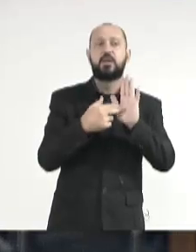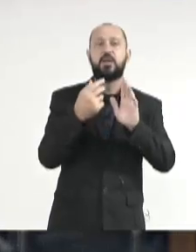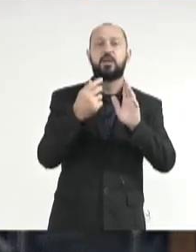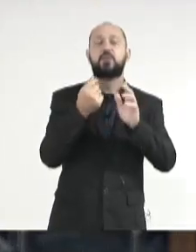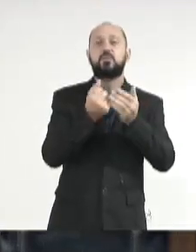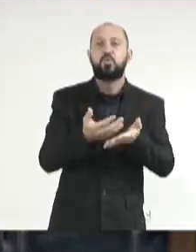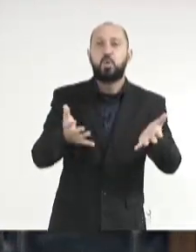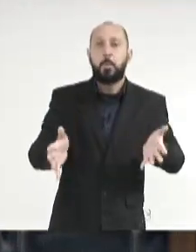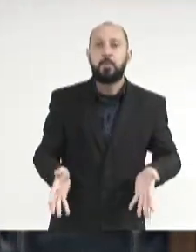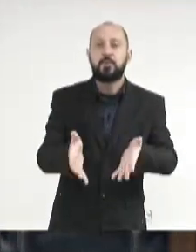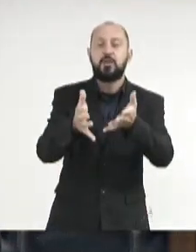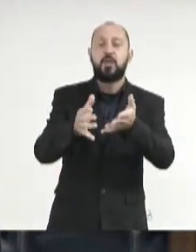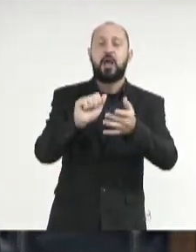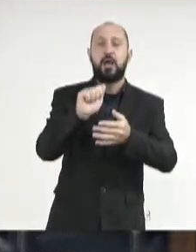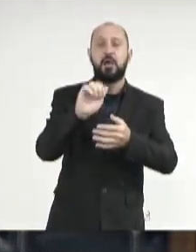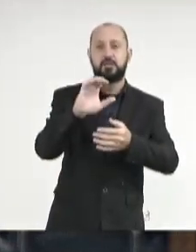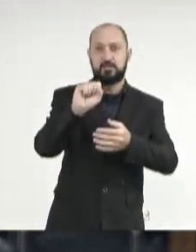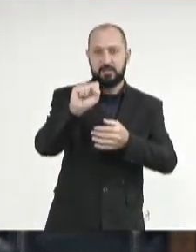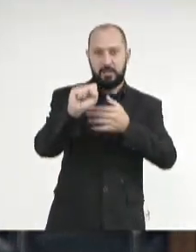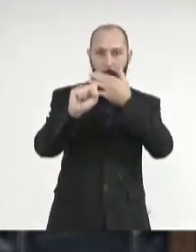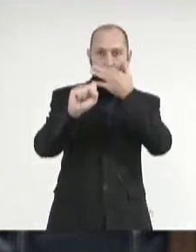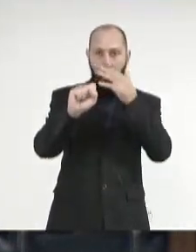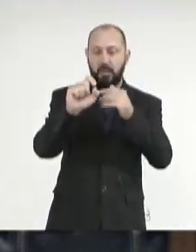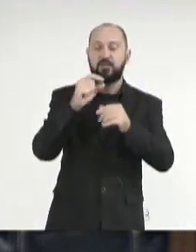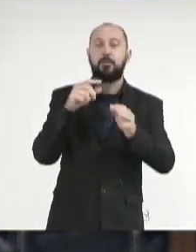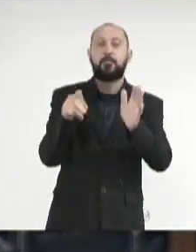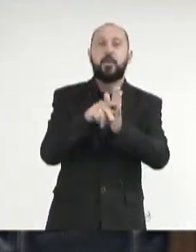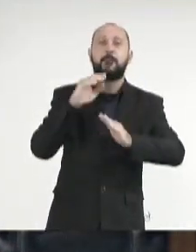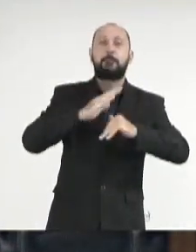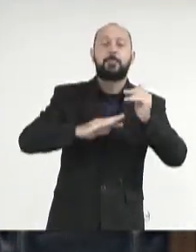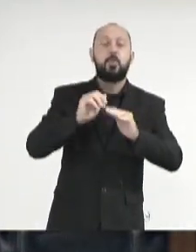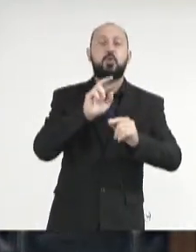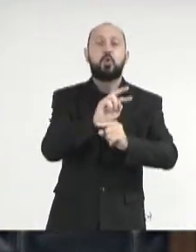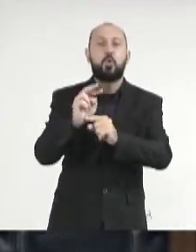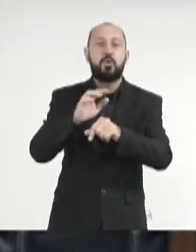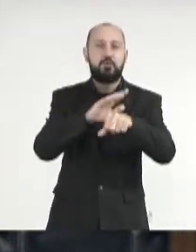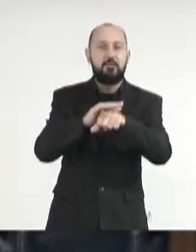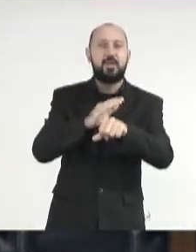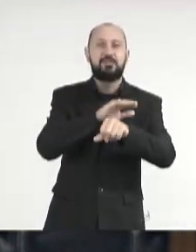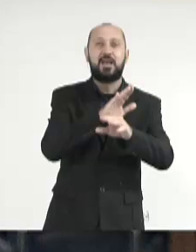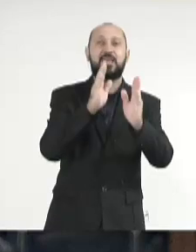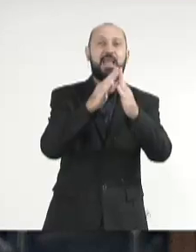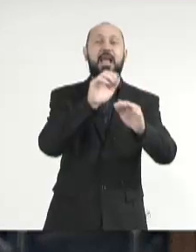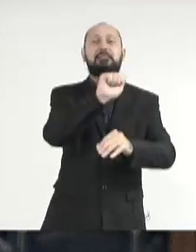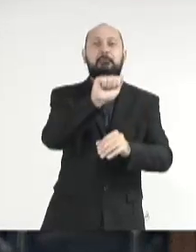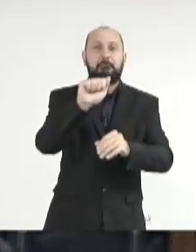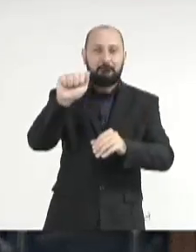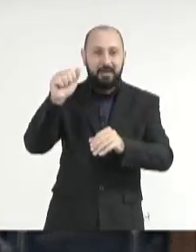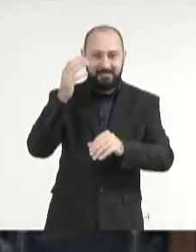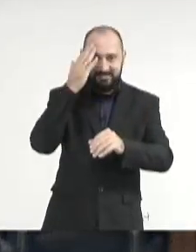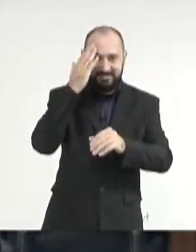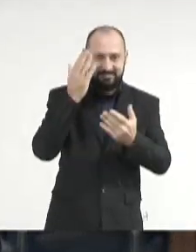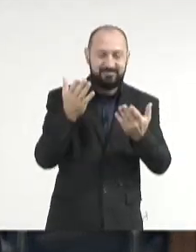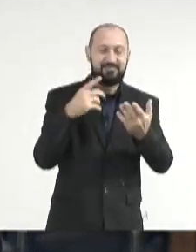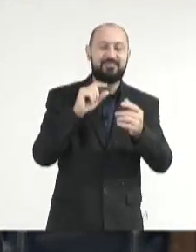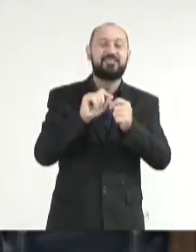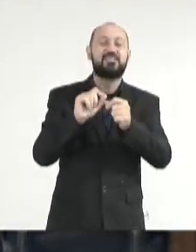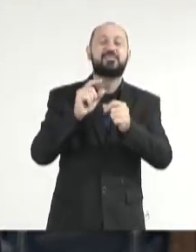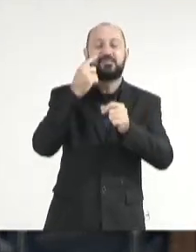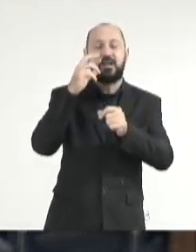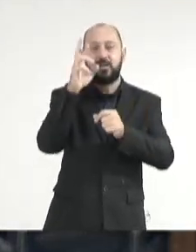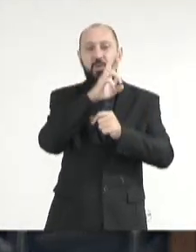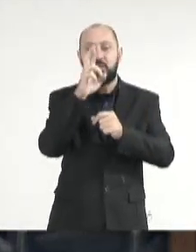distribuição do incentivo aos agentes comunitários de saúde, agentes de controle de endemias agentes de saúde pública, de